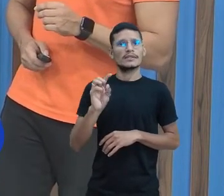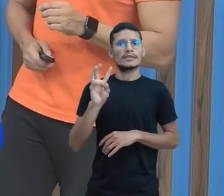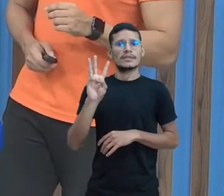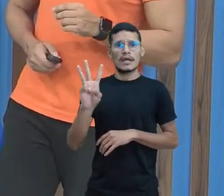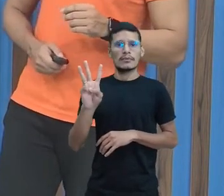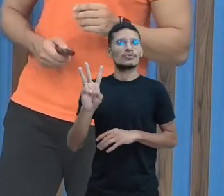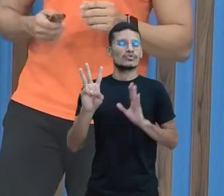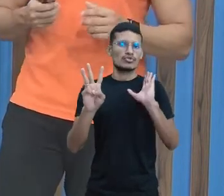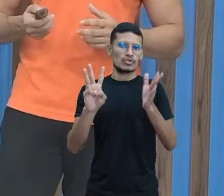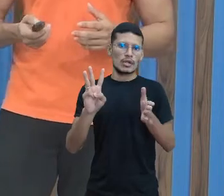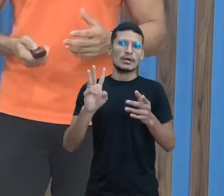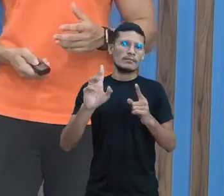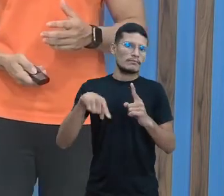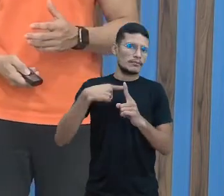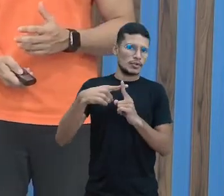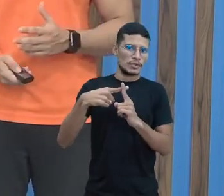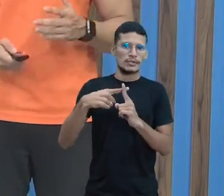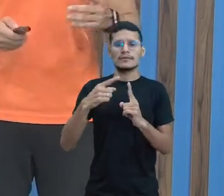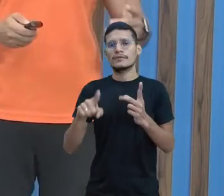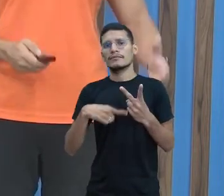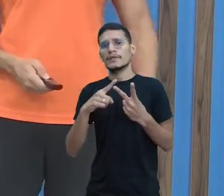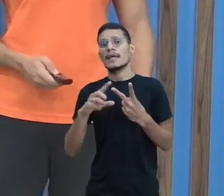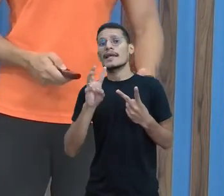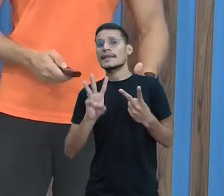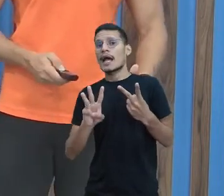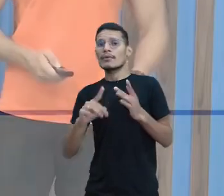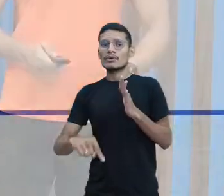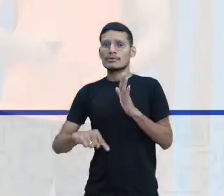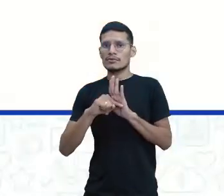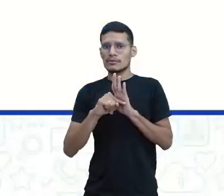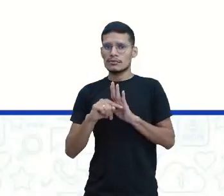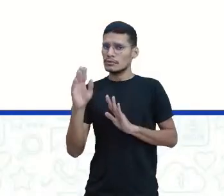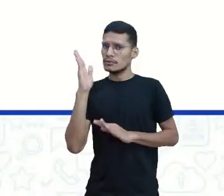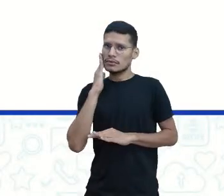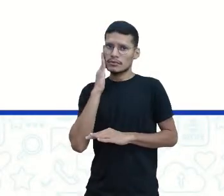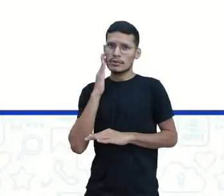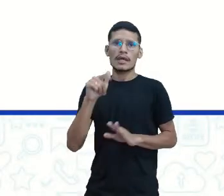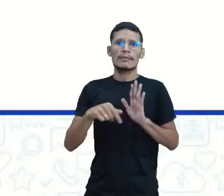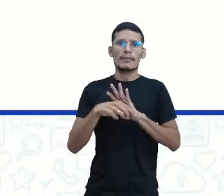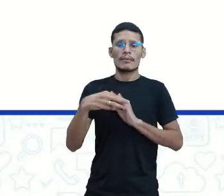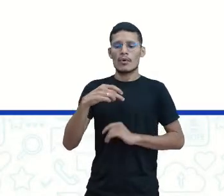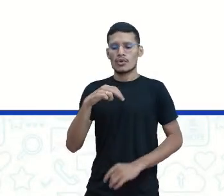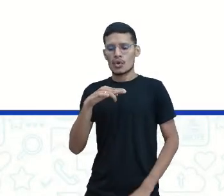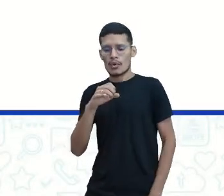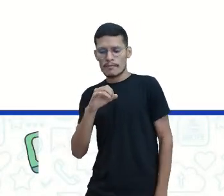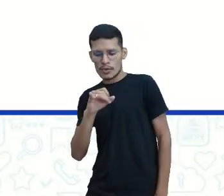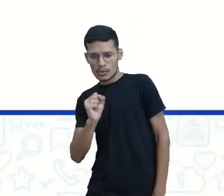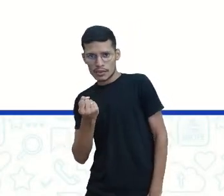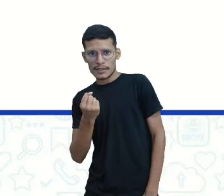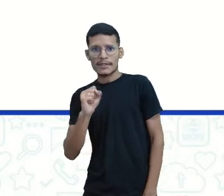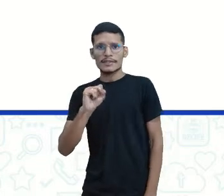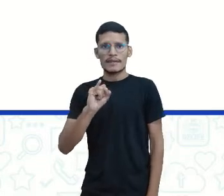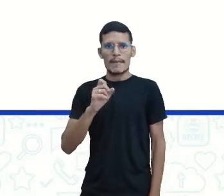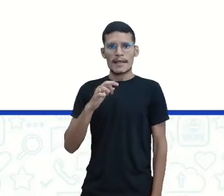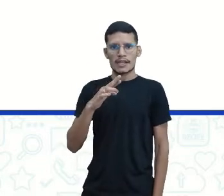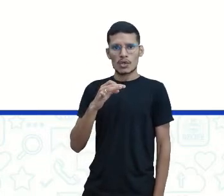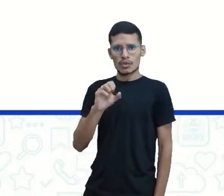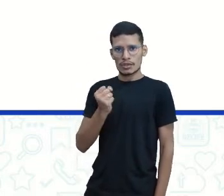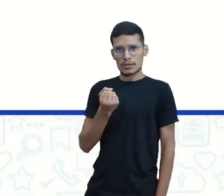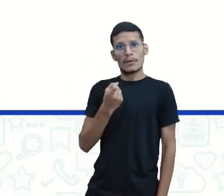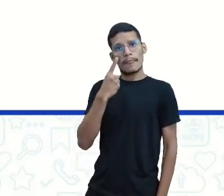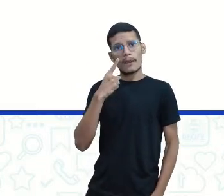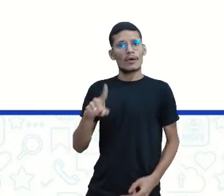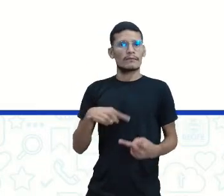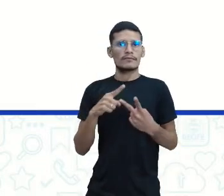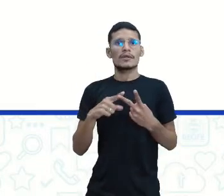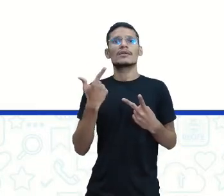W, certo? Positivo, e o W negativo. Eles são monômios simétricos. Eu tenho aqui agora, ó,